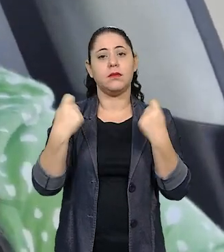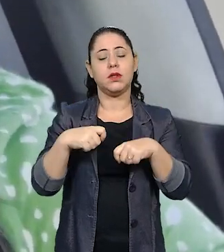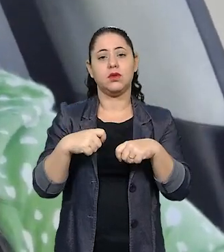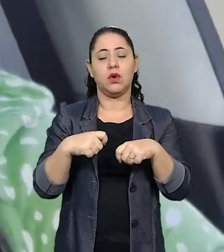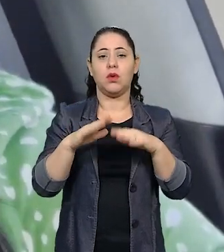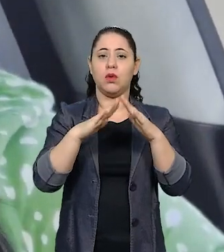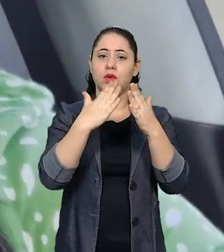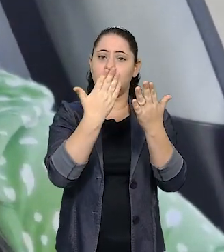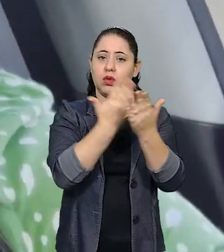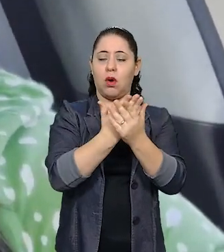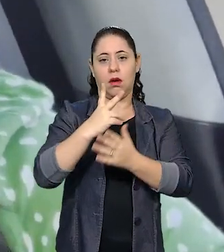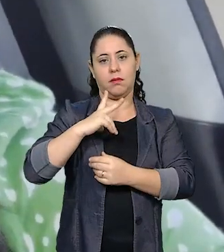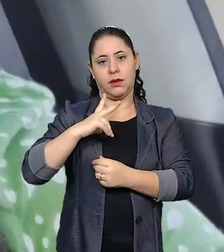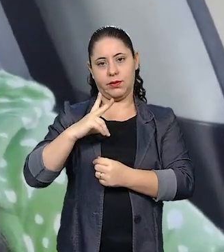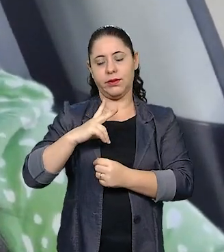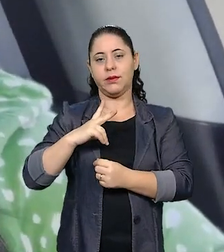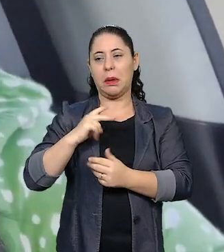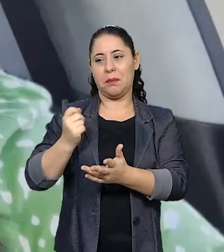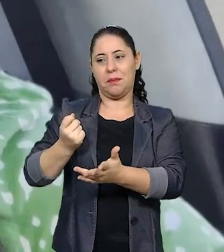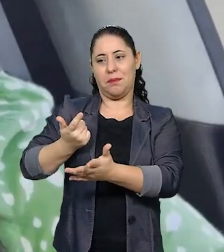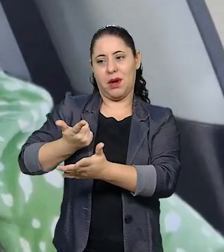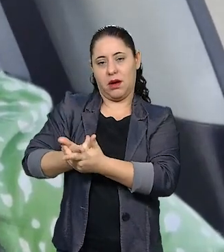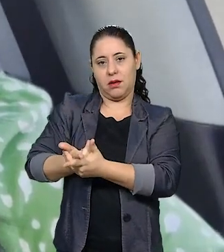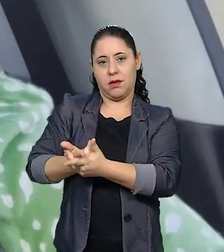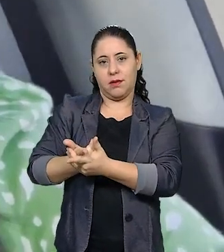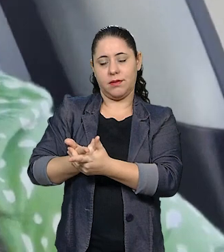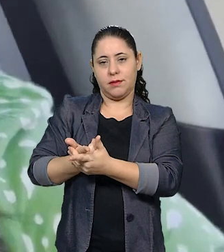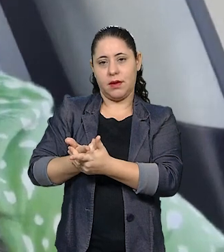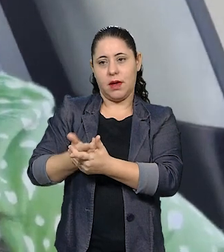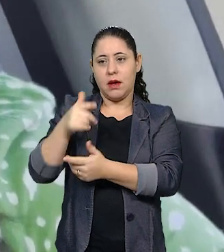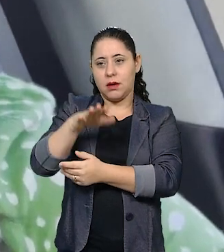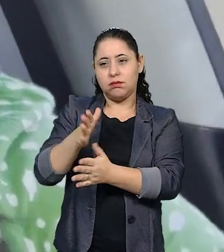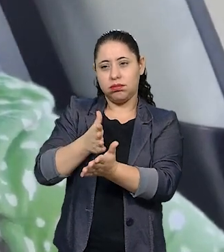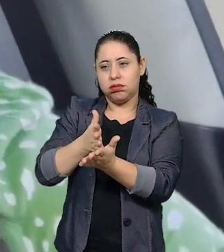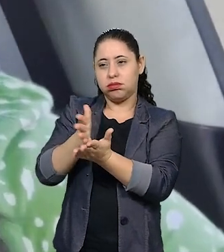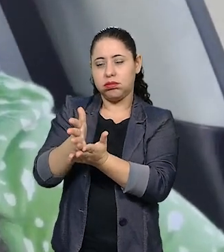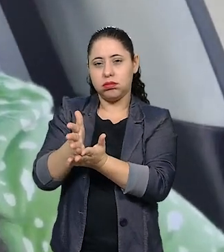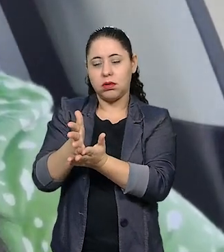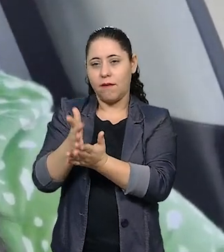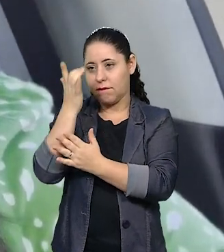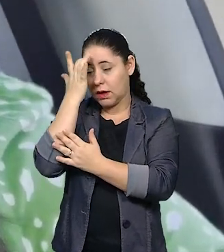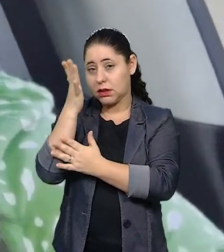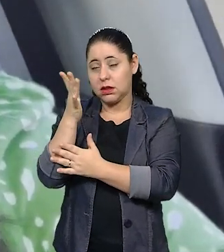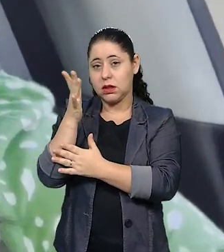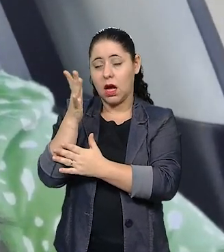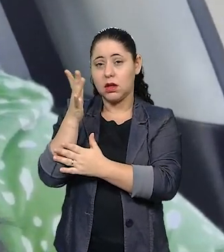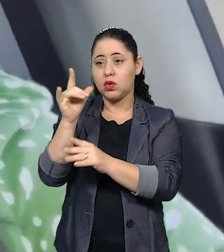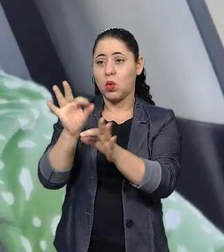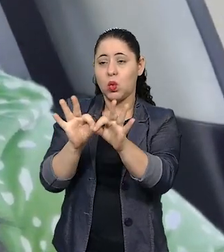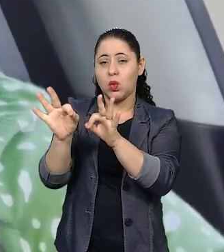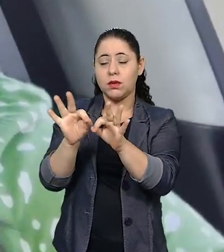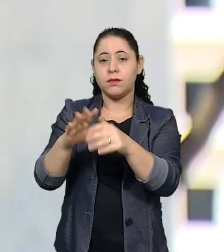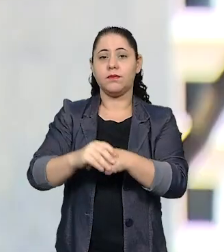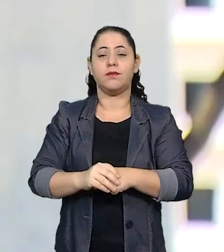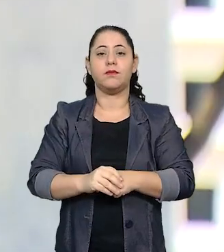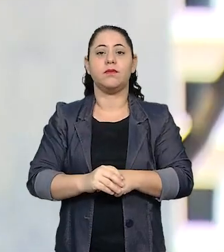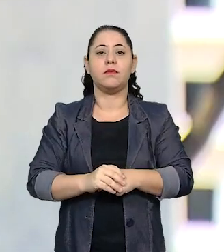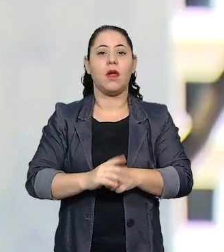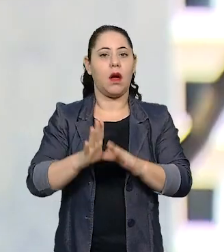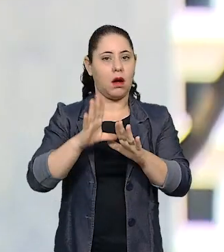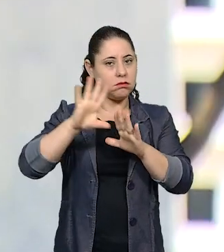pública para que a gente pudesse colocá-la, né? Então a gente teve que colocá-la numa escola